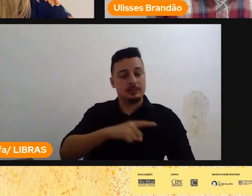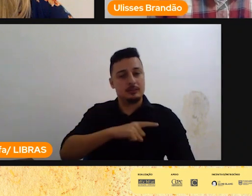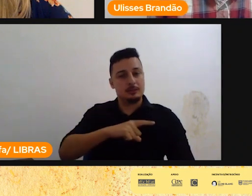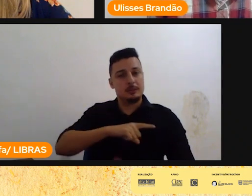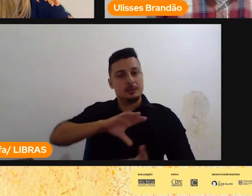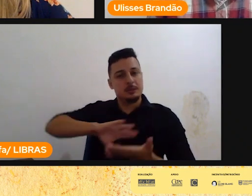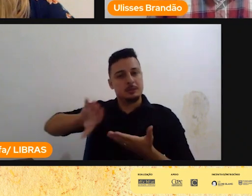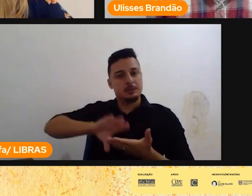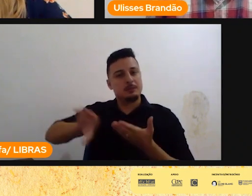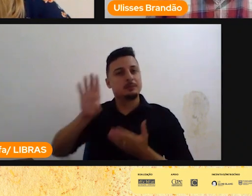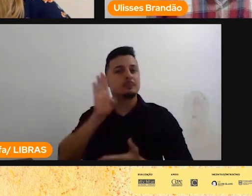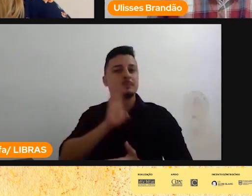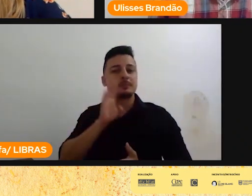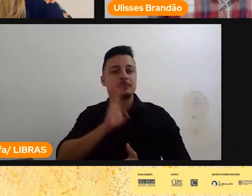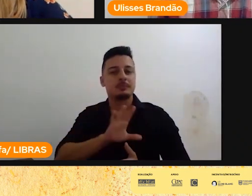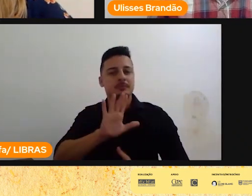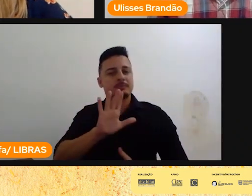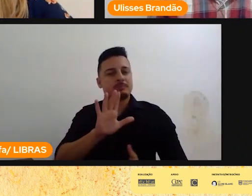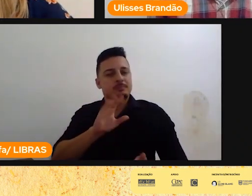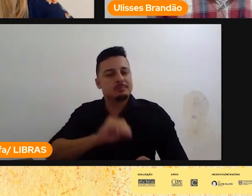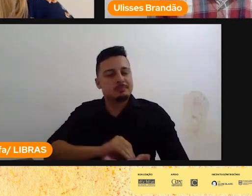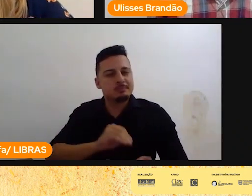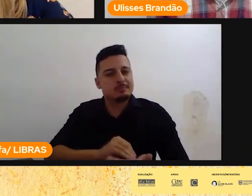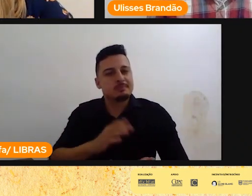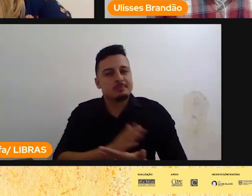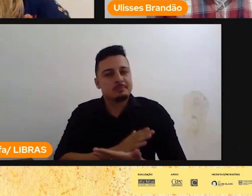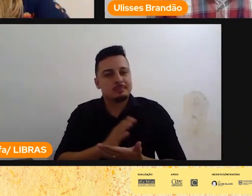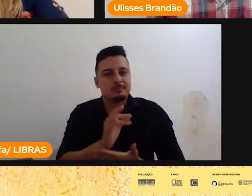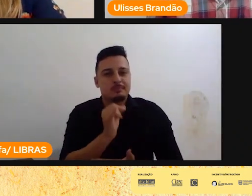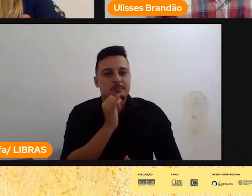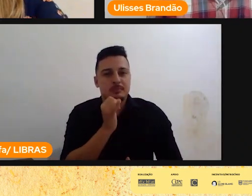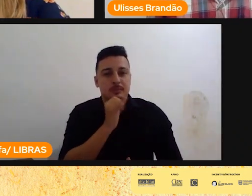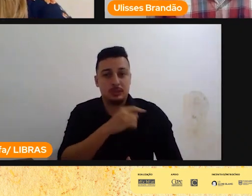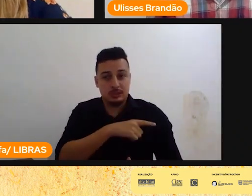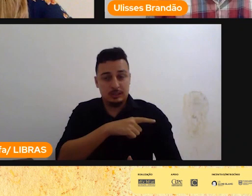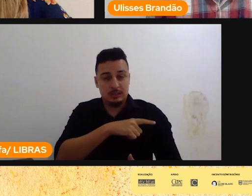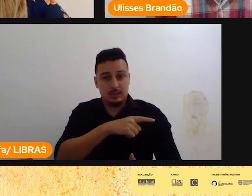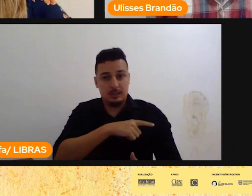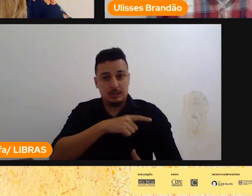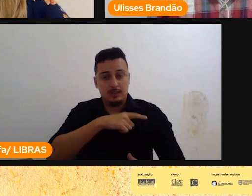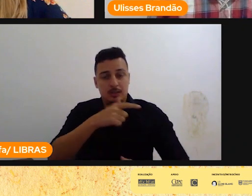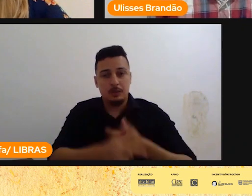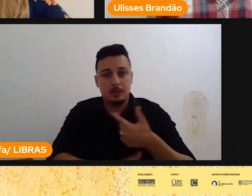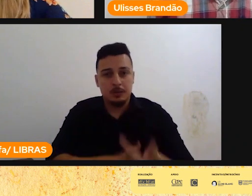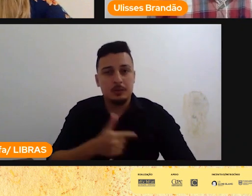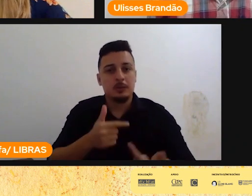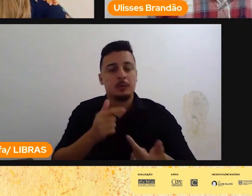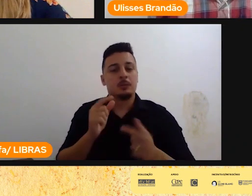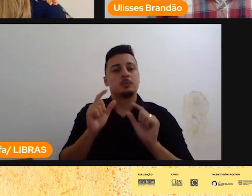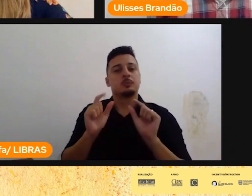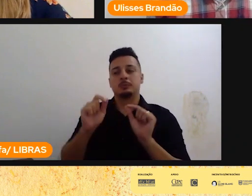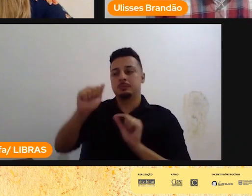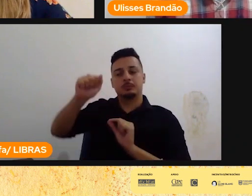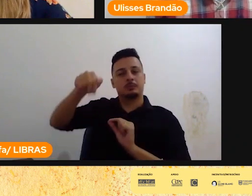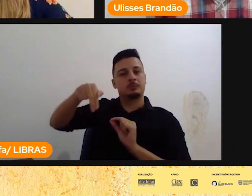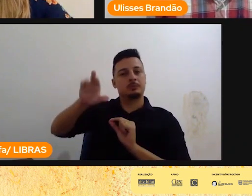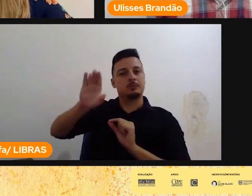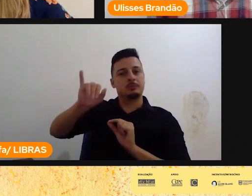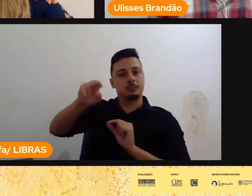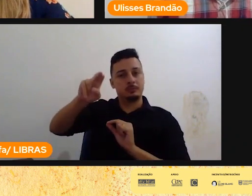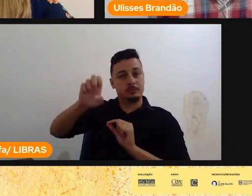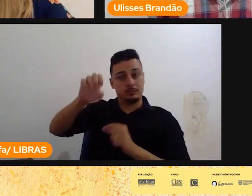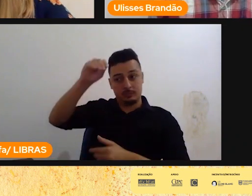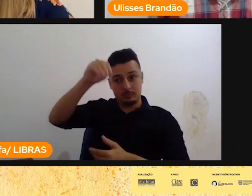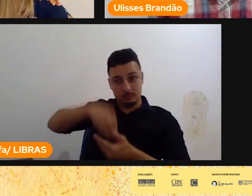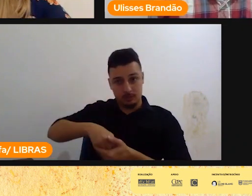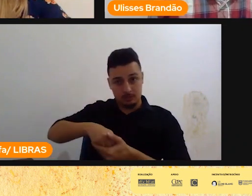já não lança mais há alguns anos, mas já lançaram algumas edições, e a gente na Ancine não tem especificamente uma linha de animação, né? Até